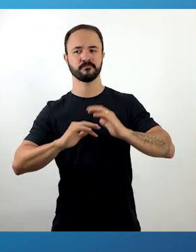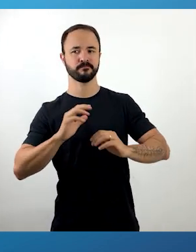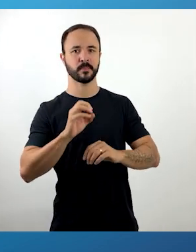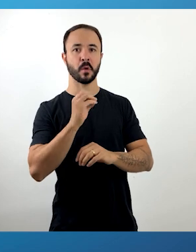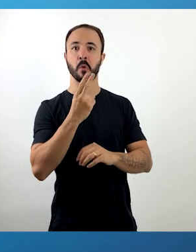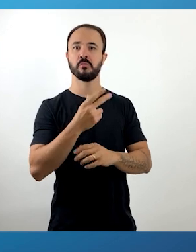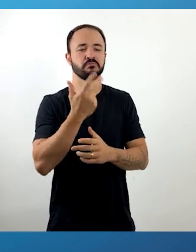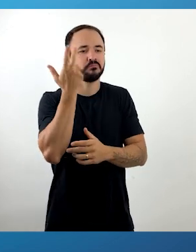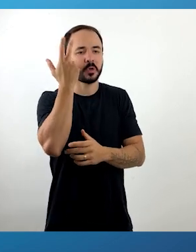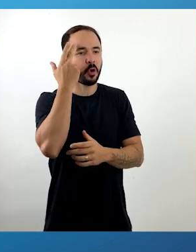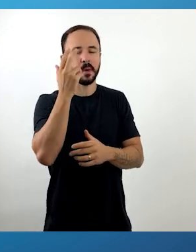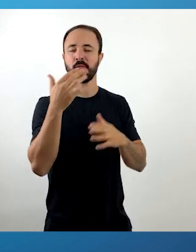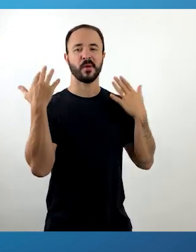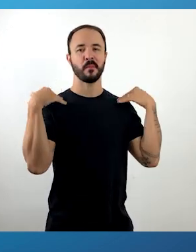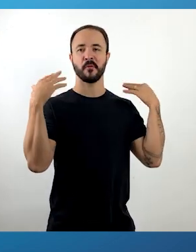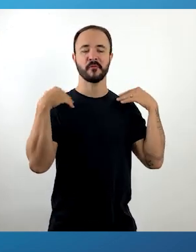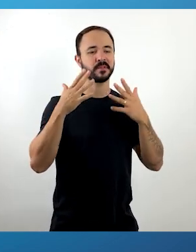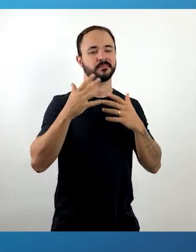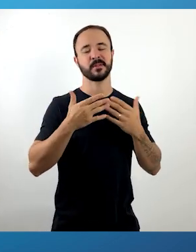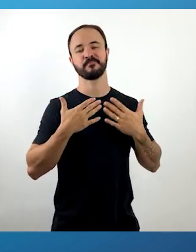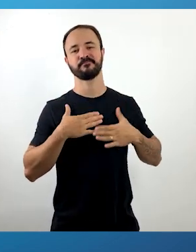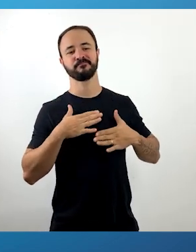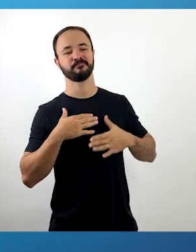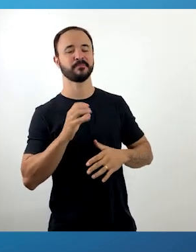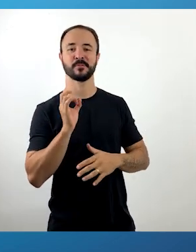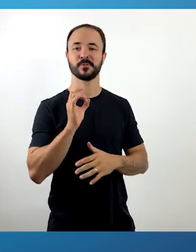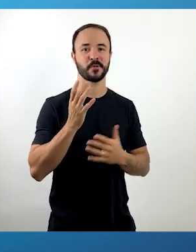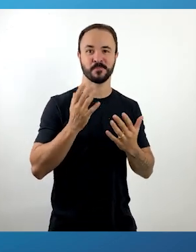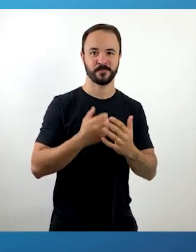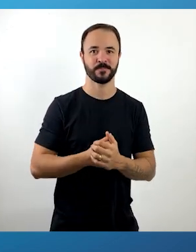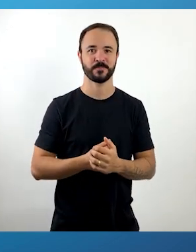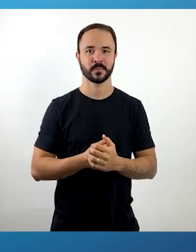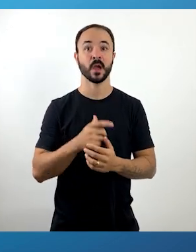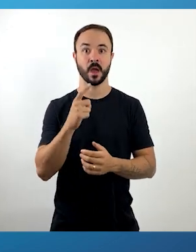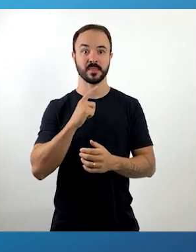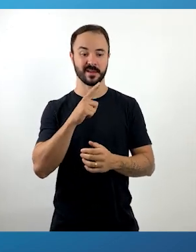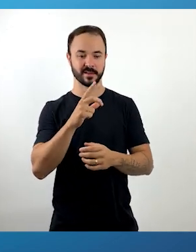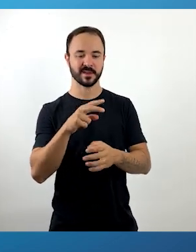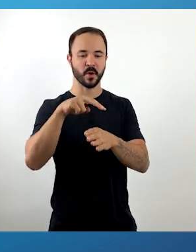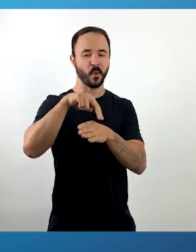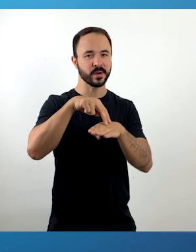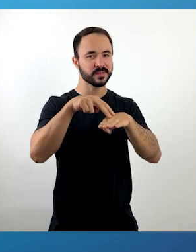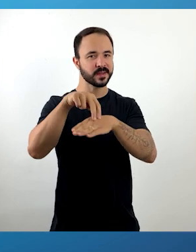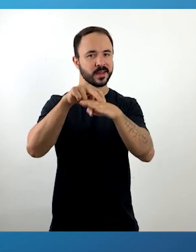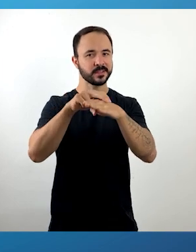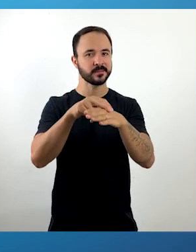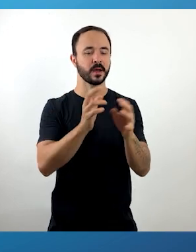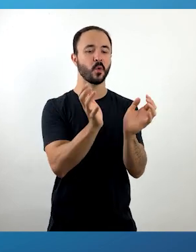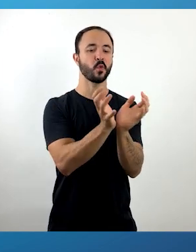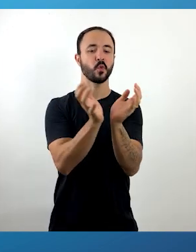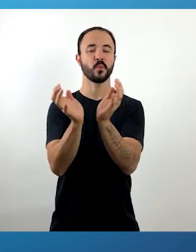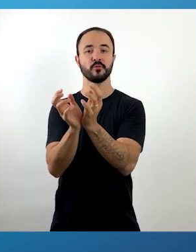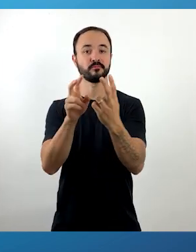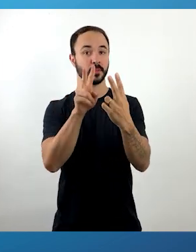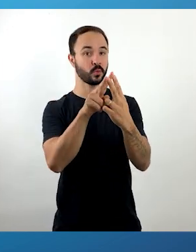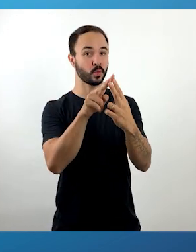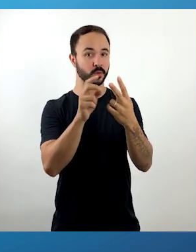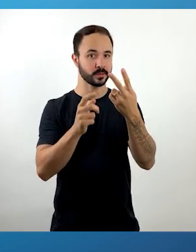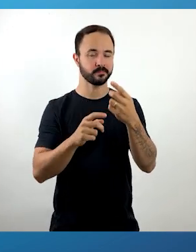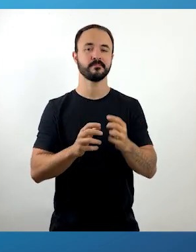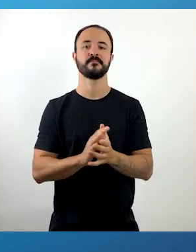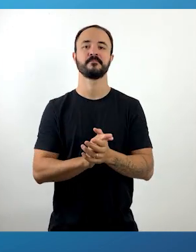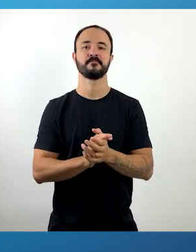ou comunitárias ok nós temos o skate inserido em duas unidades temáticas são